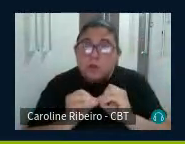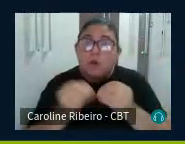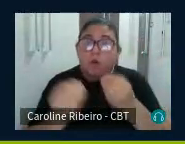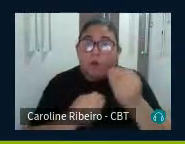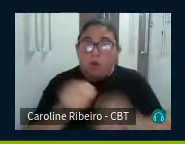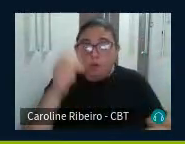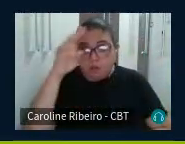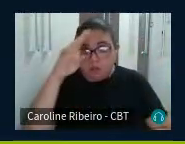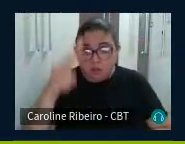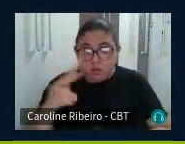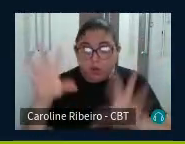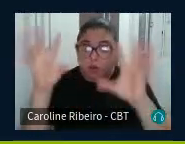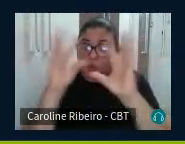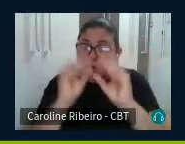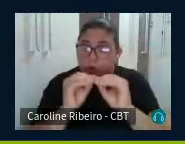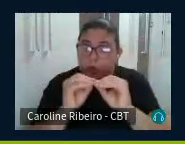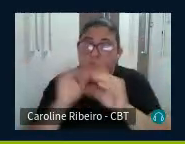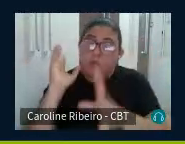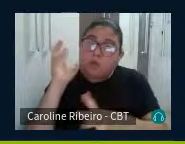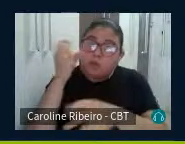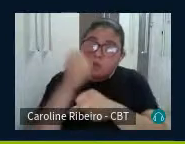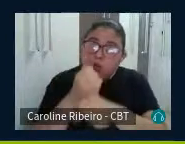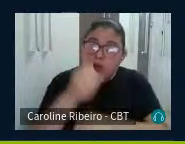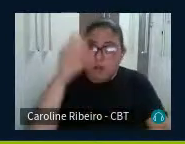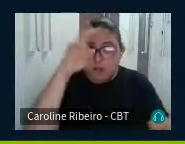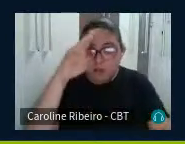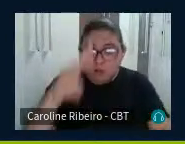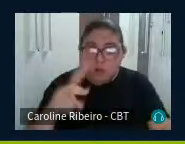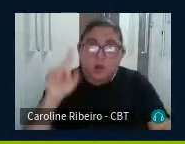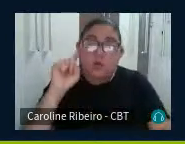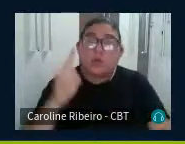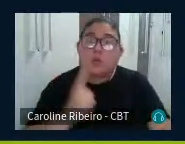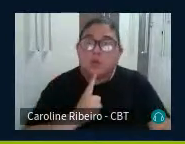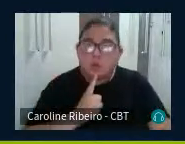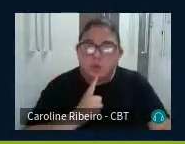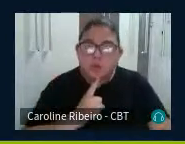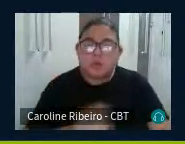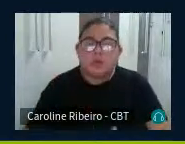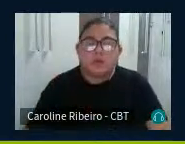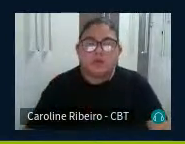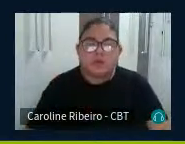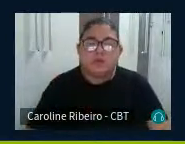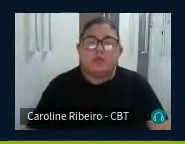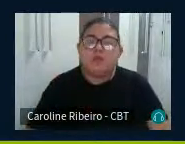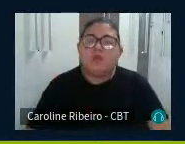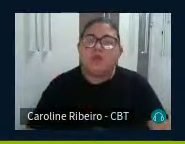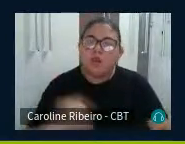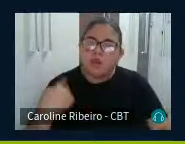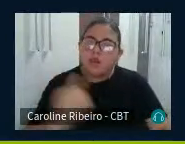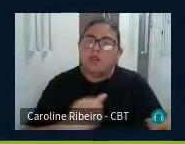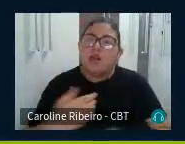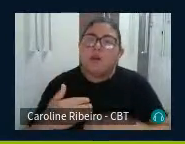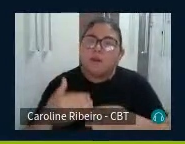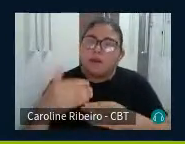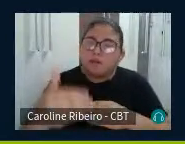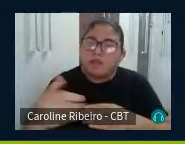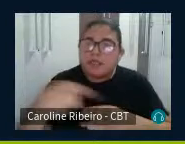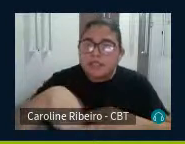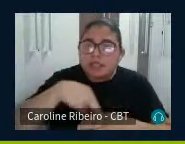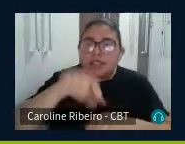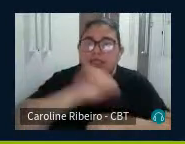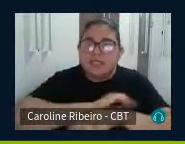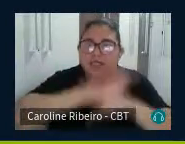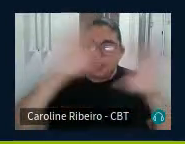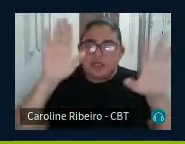né? Um breve resumo sobre a história aí do surdo. E aí a gente dá sequência para vocês entenderem aí um pouquinho do